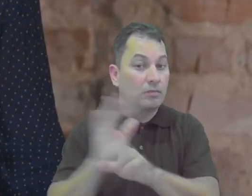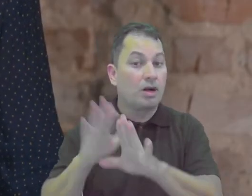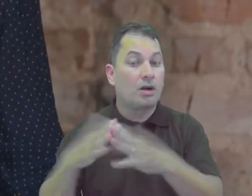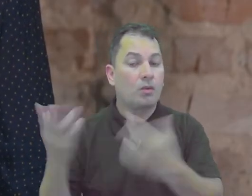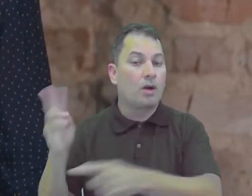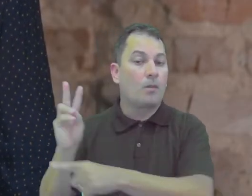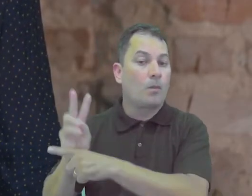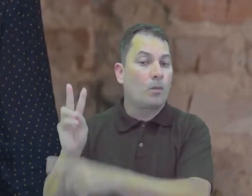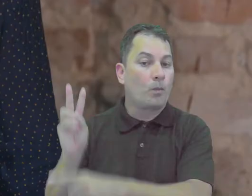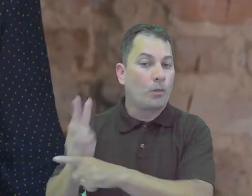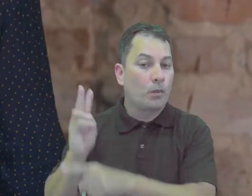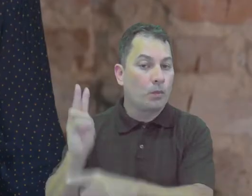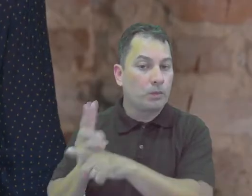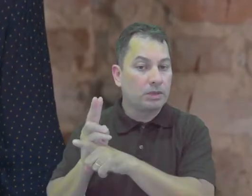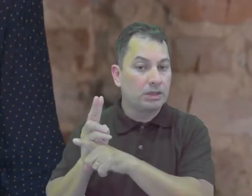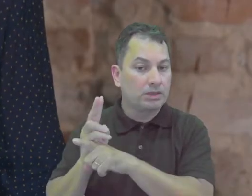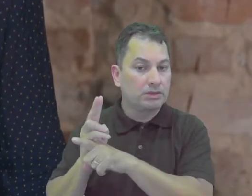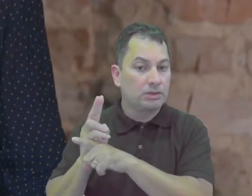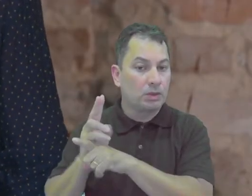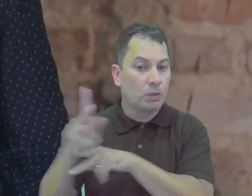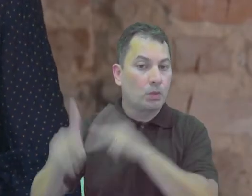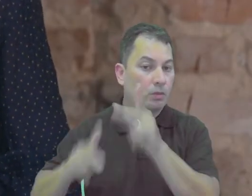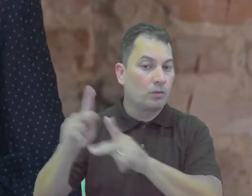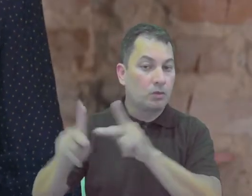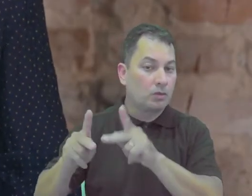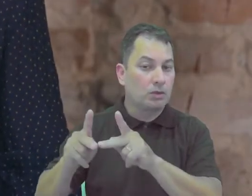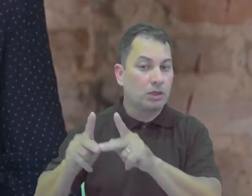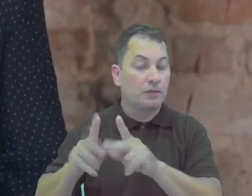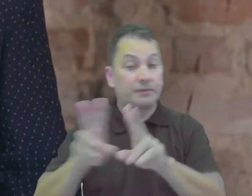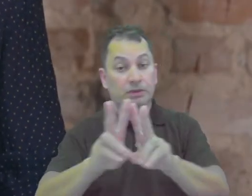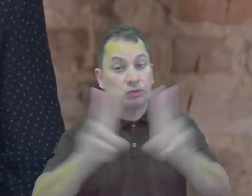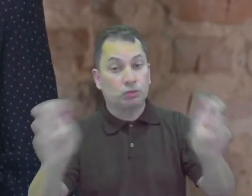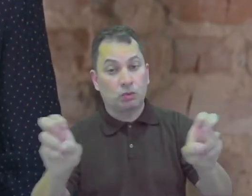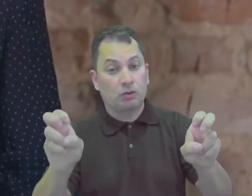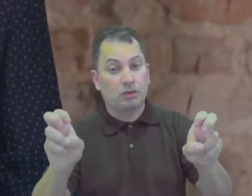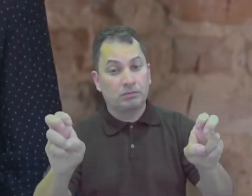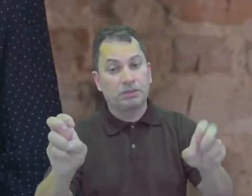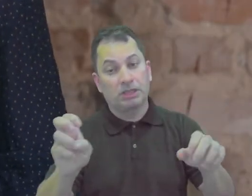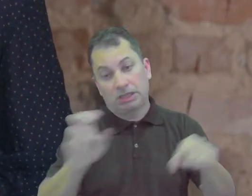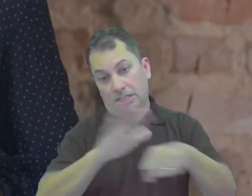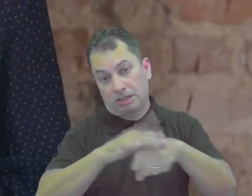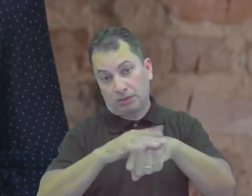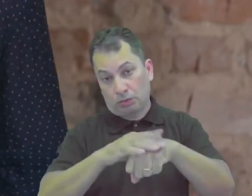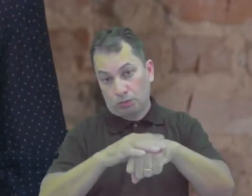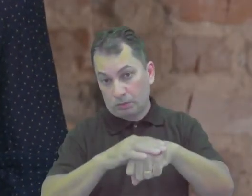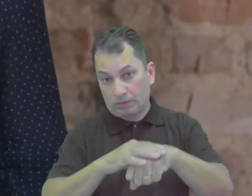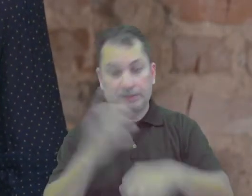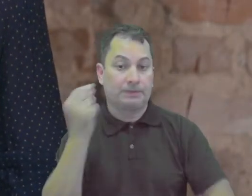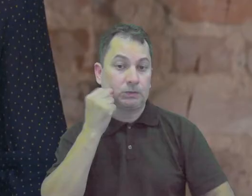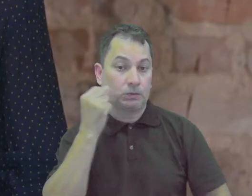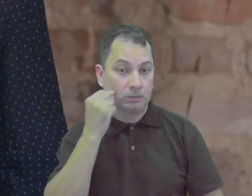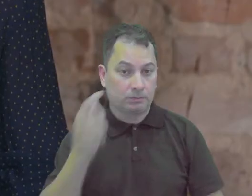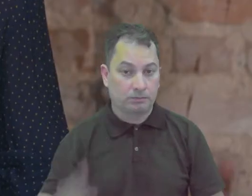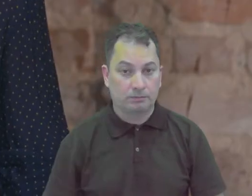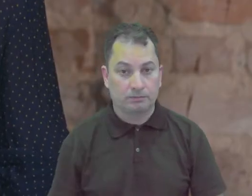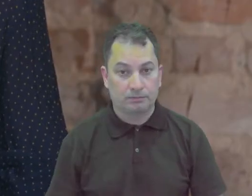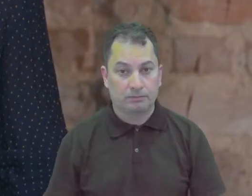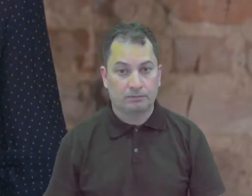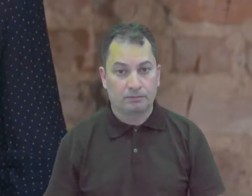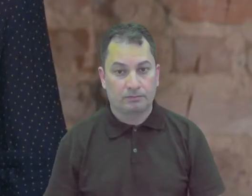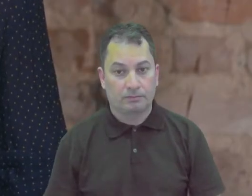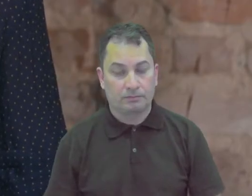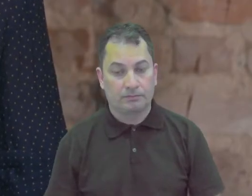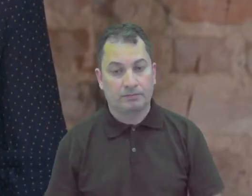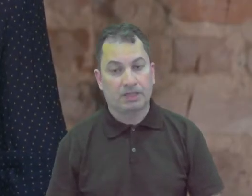protegendo a população com relação a essas doenças, a leptospirose. É importante a gente manter